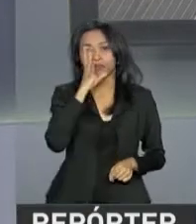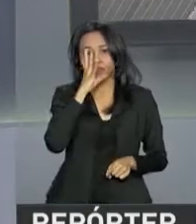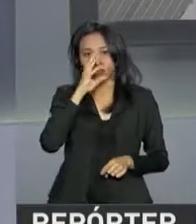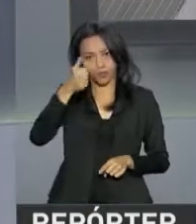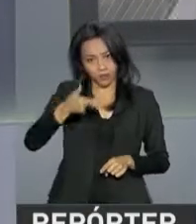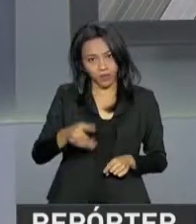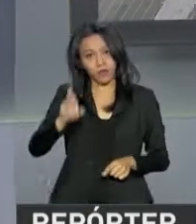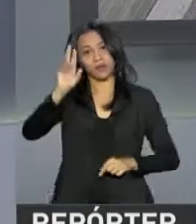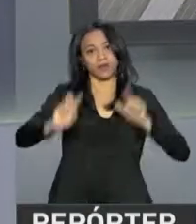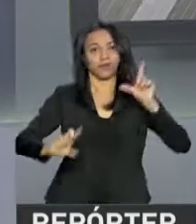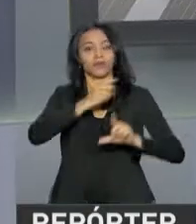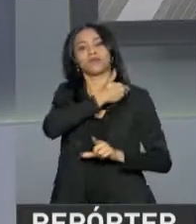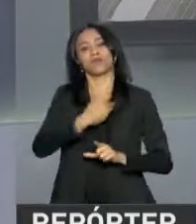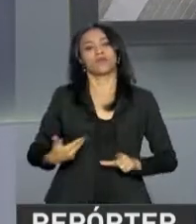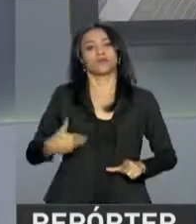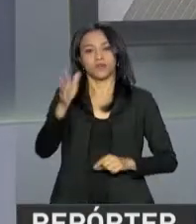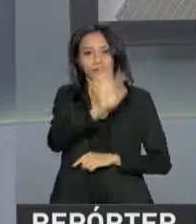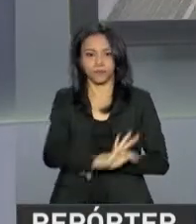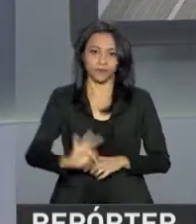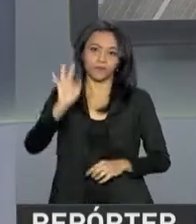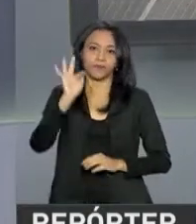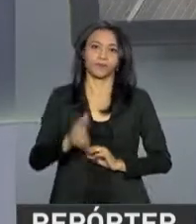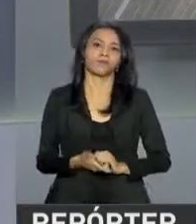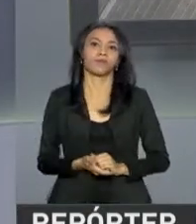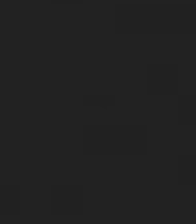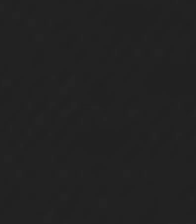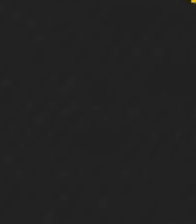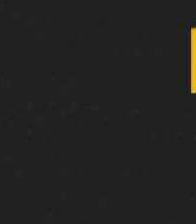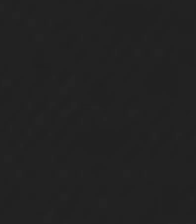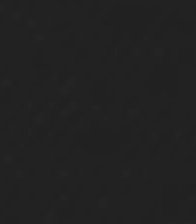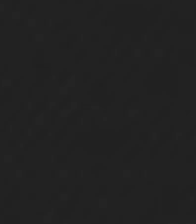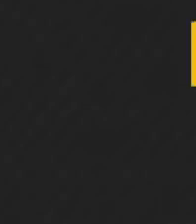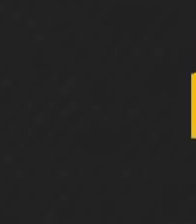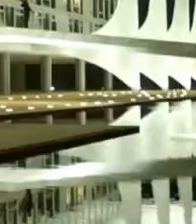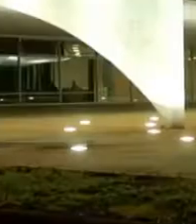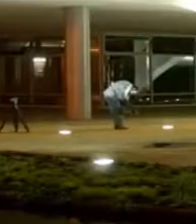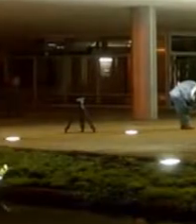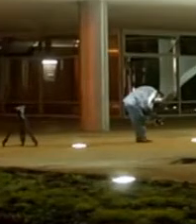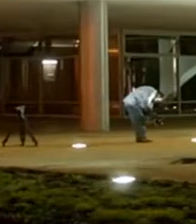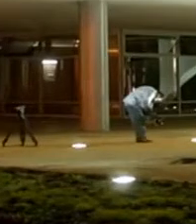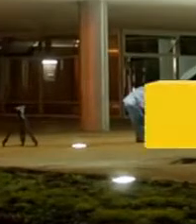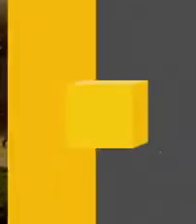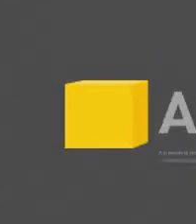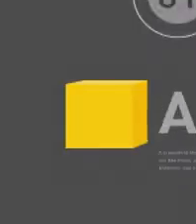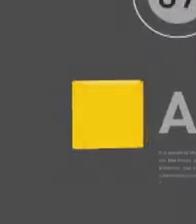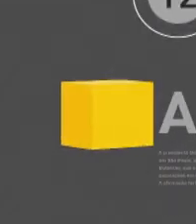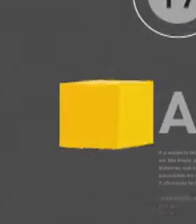gente aqui na NBR, a TV do Governo Federal.